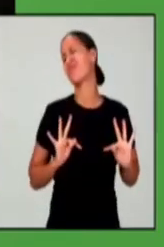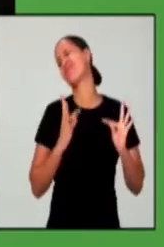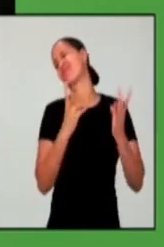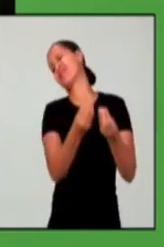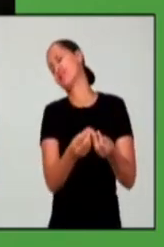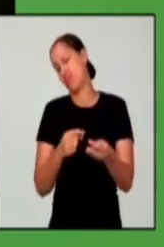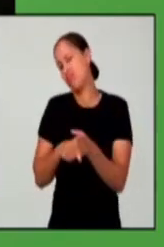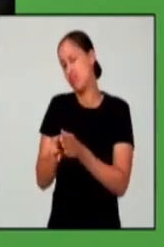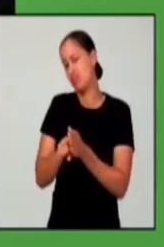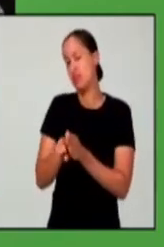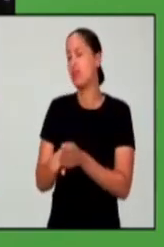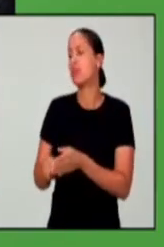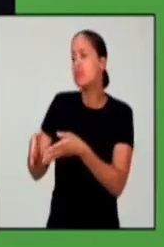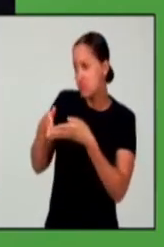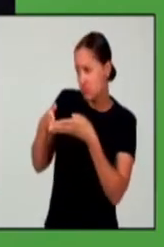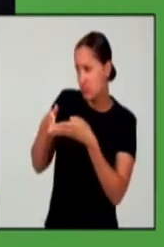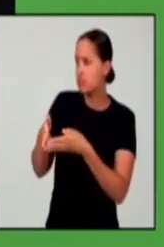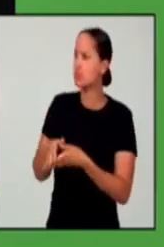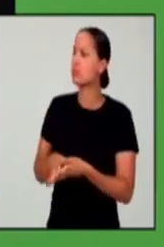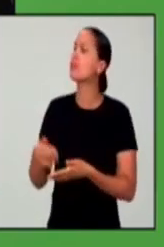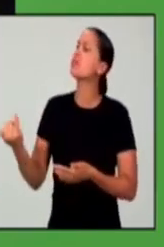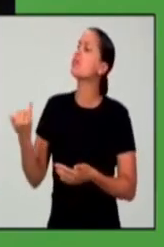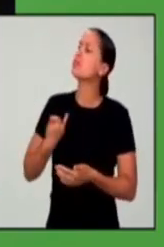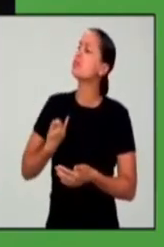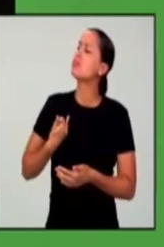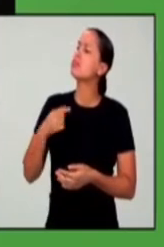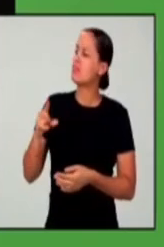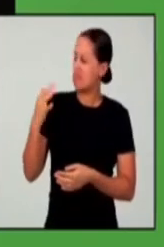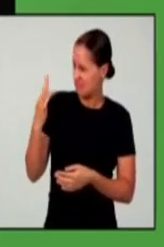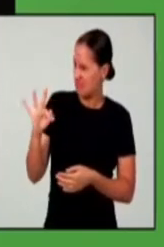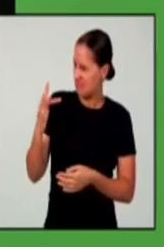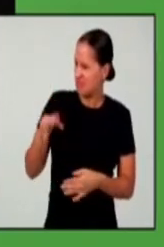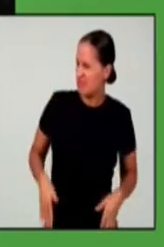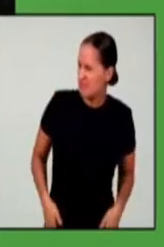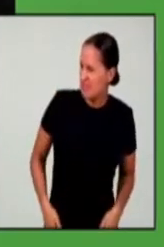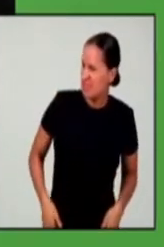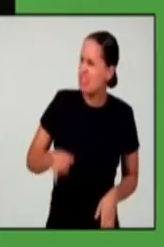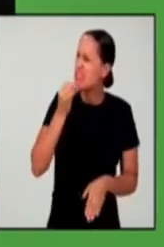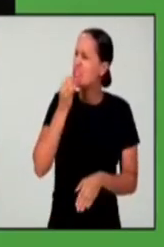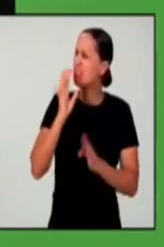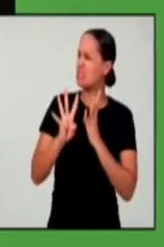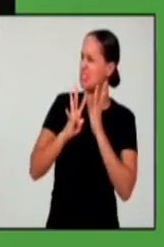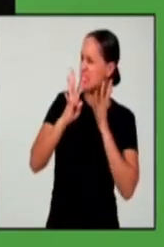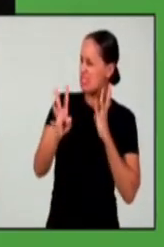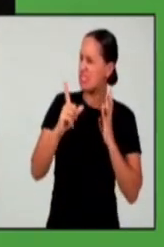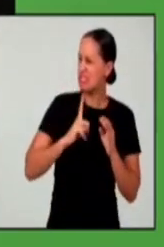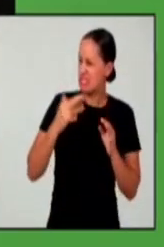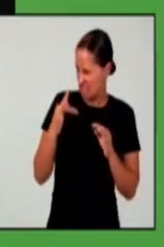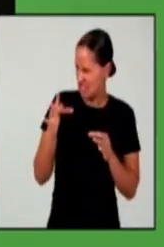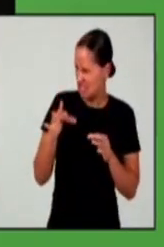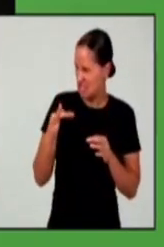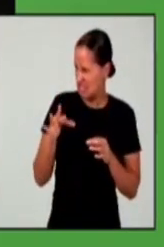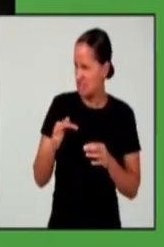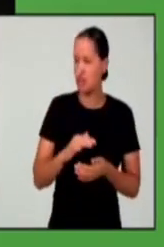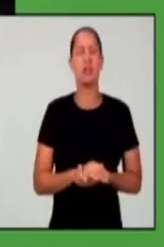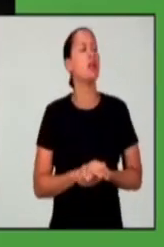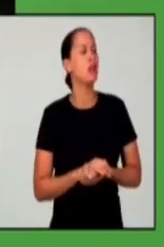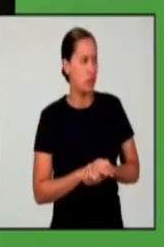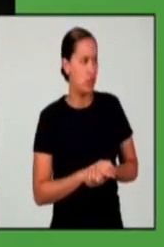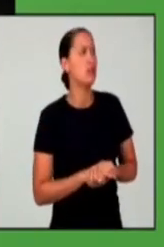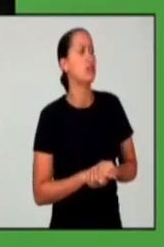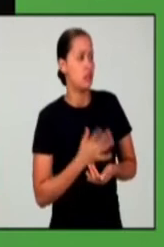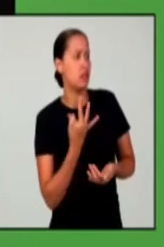não. Quer ver? Senhorita, por favor, diz pra gente, você sente dores nas pernas depois de ficar muito tempo assim na fila, de pé, muito tempo?